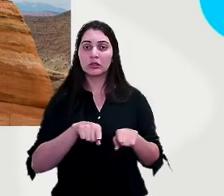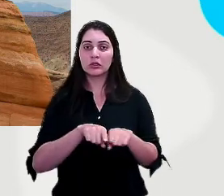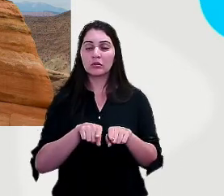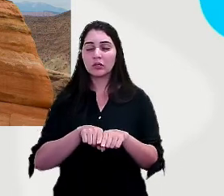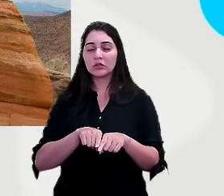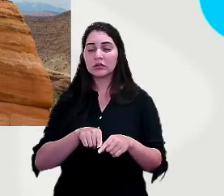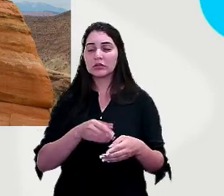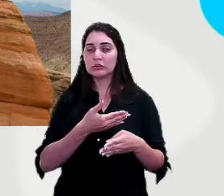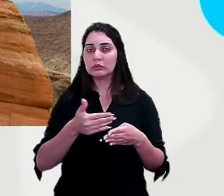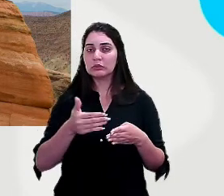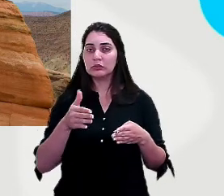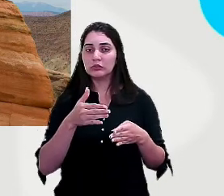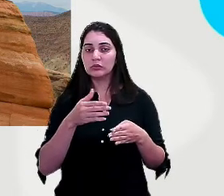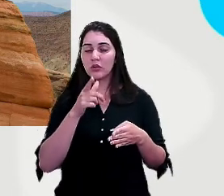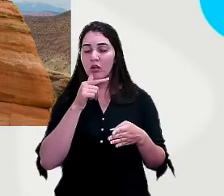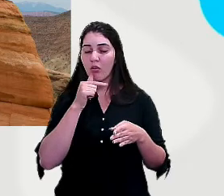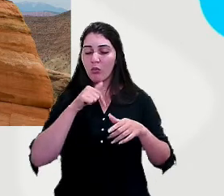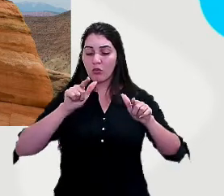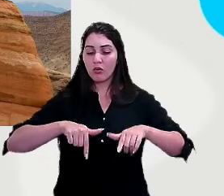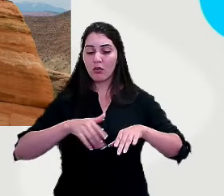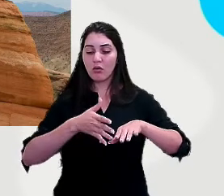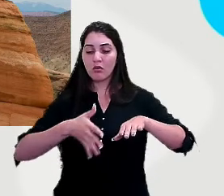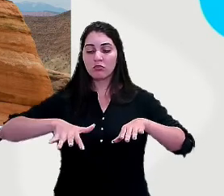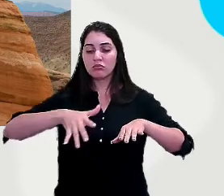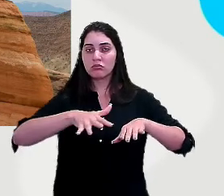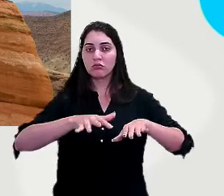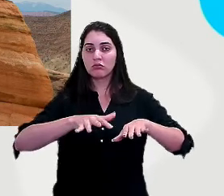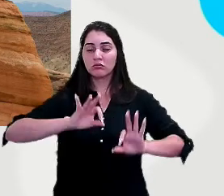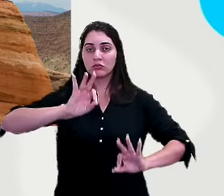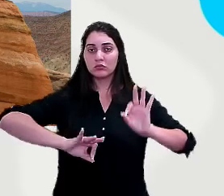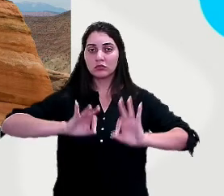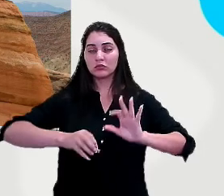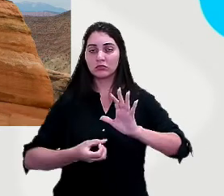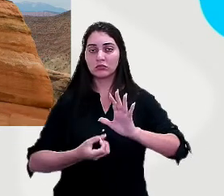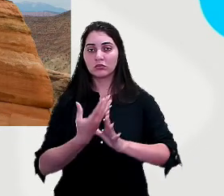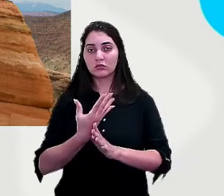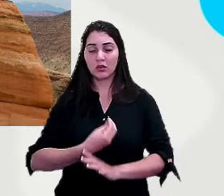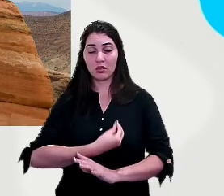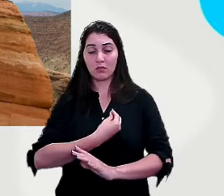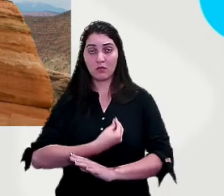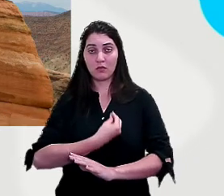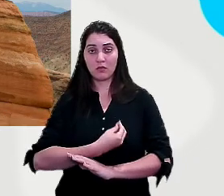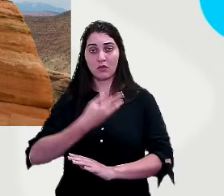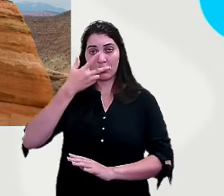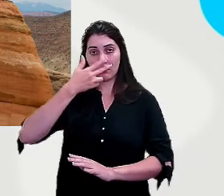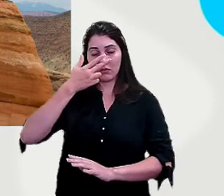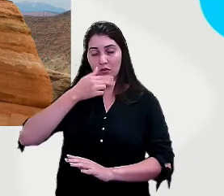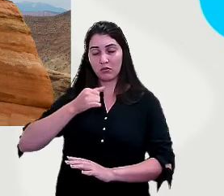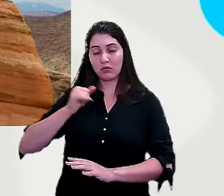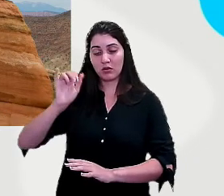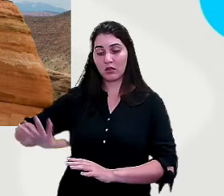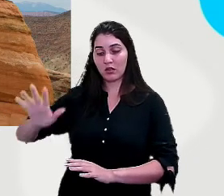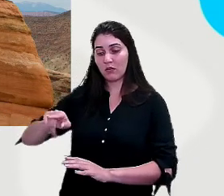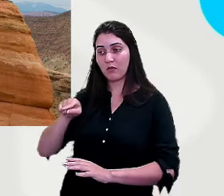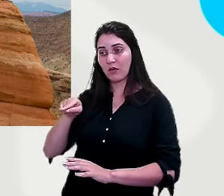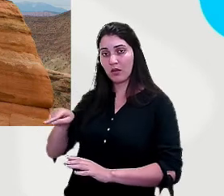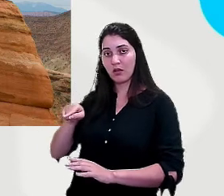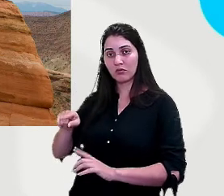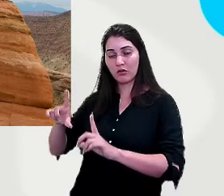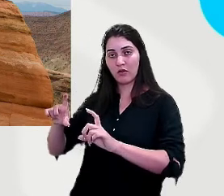lixando essa superfície, né, elas vão se formando, como você nota a presença mesmo, principalmente nessa figura última